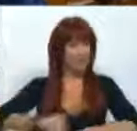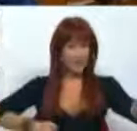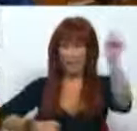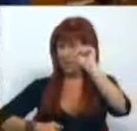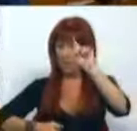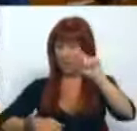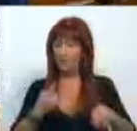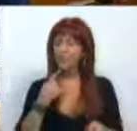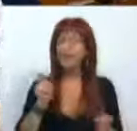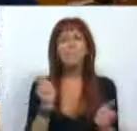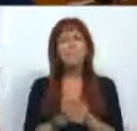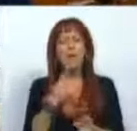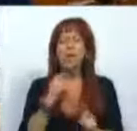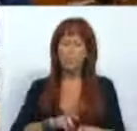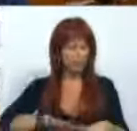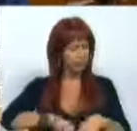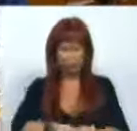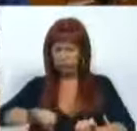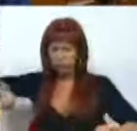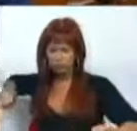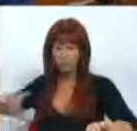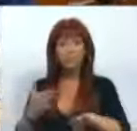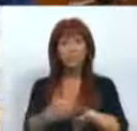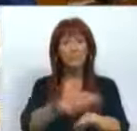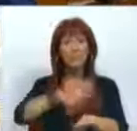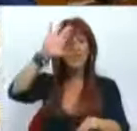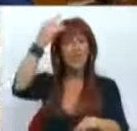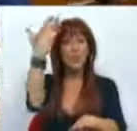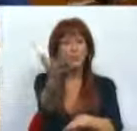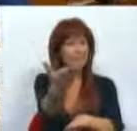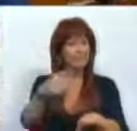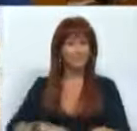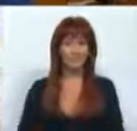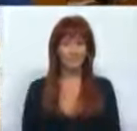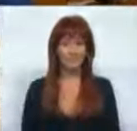passado, e marcam também uma clara ruptura com o que acontecia anteriormente.